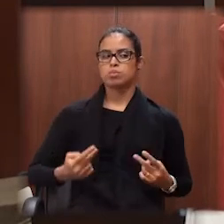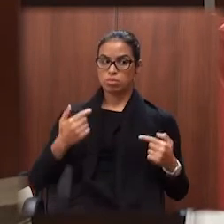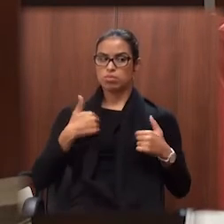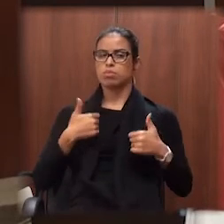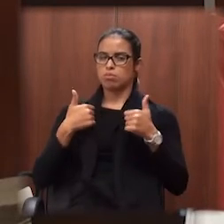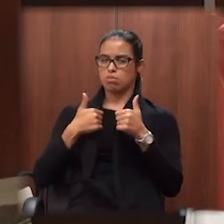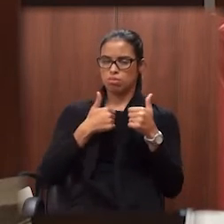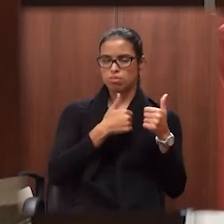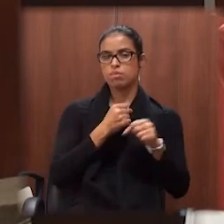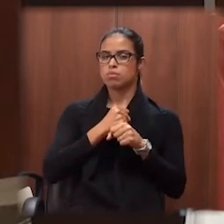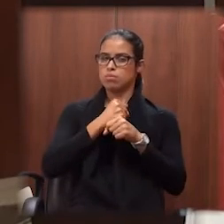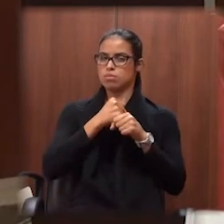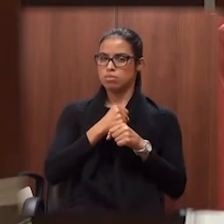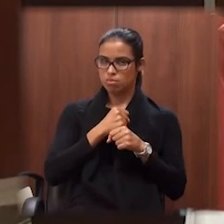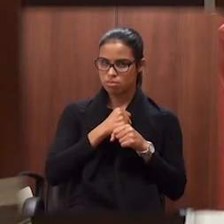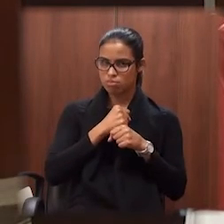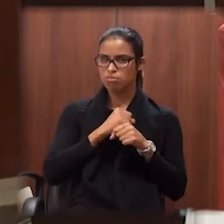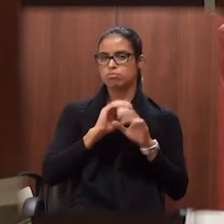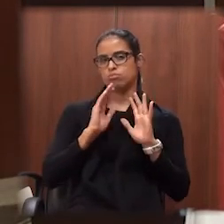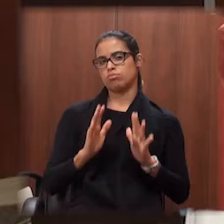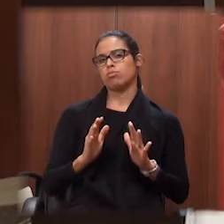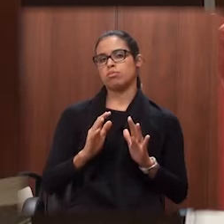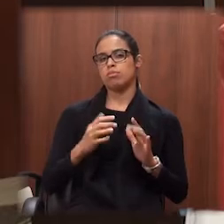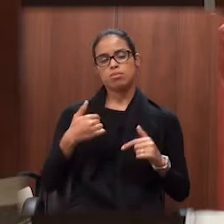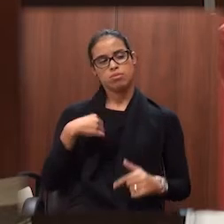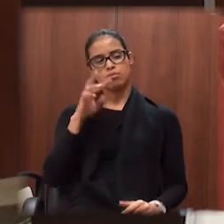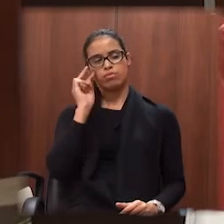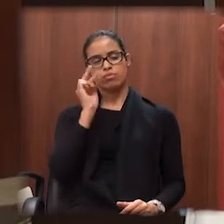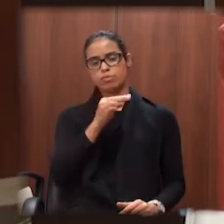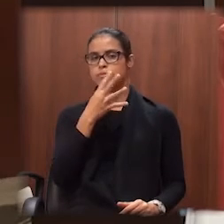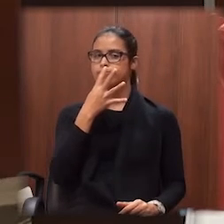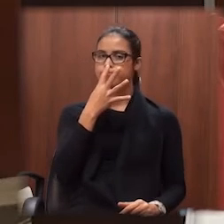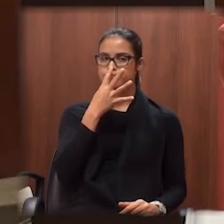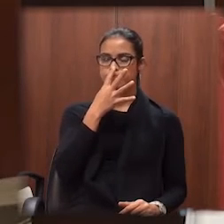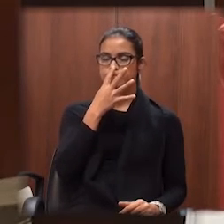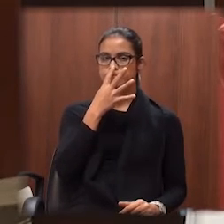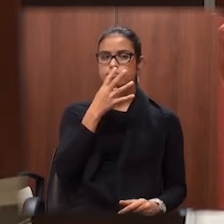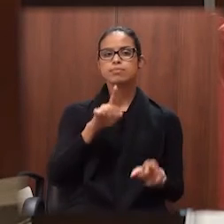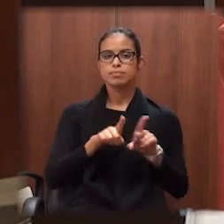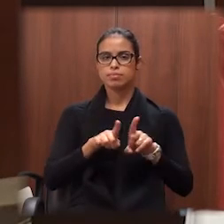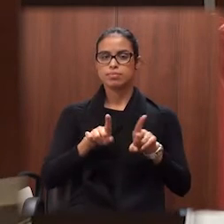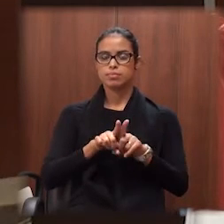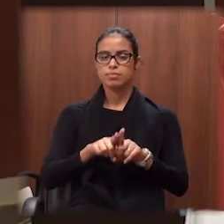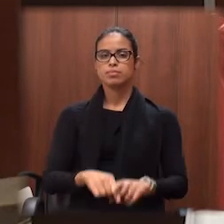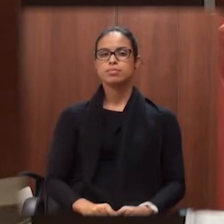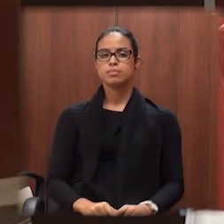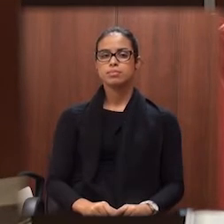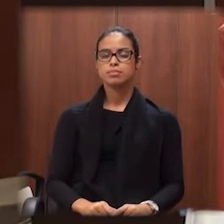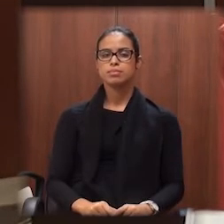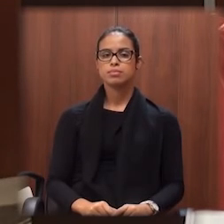há muitos anos com enorme admiração e também